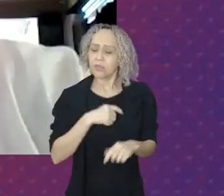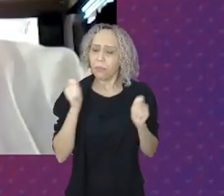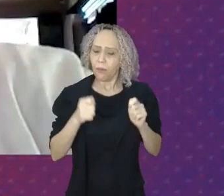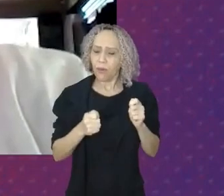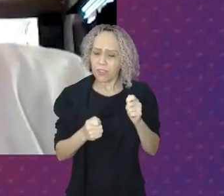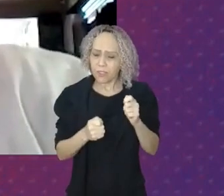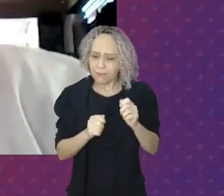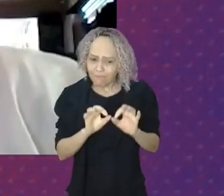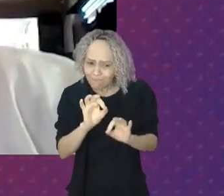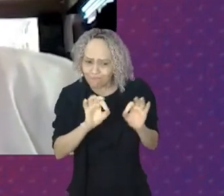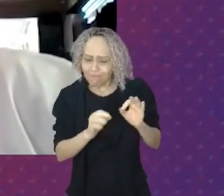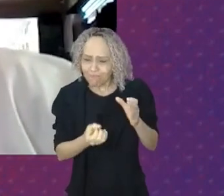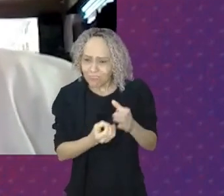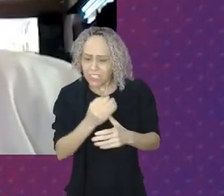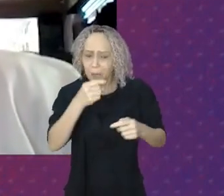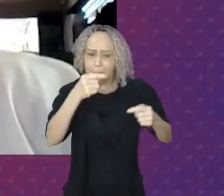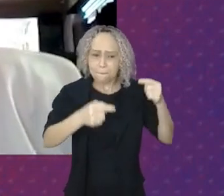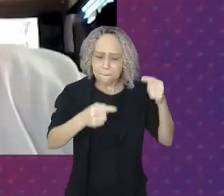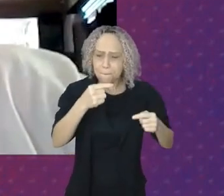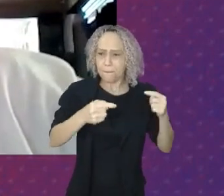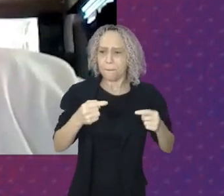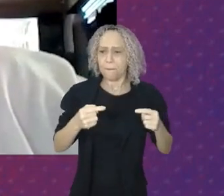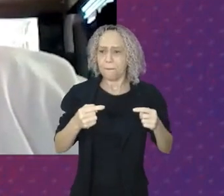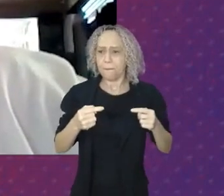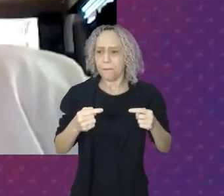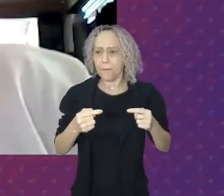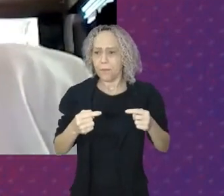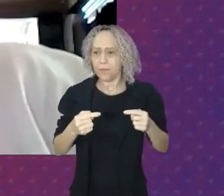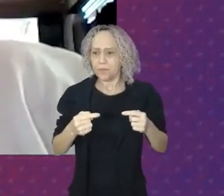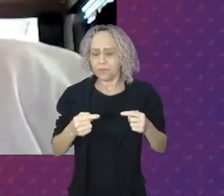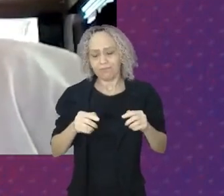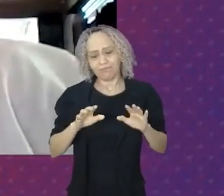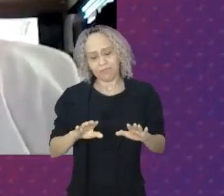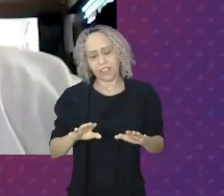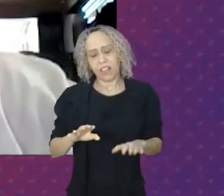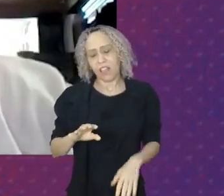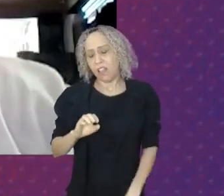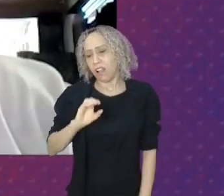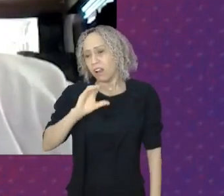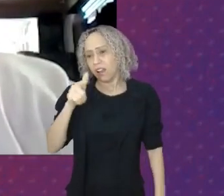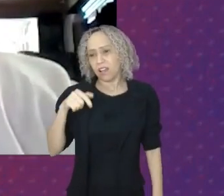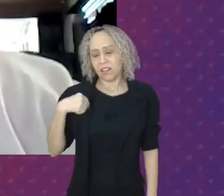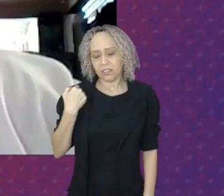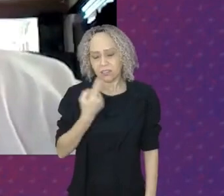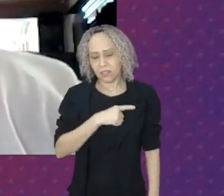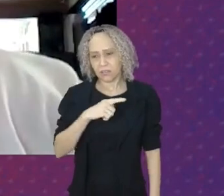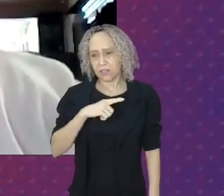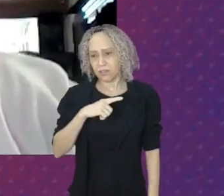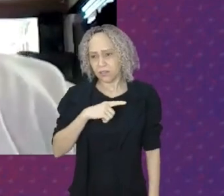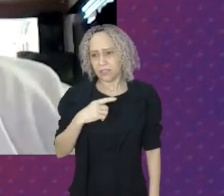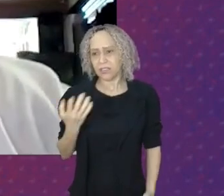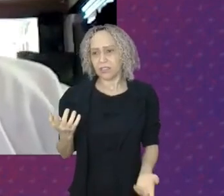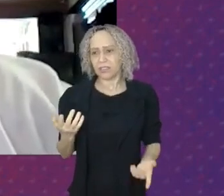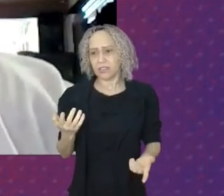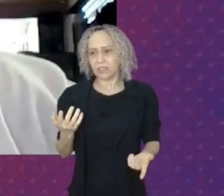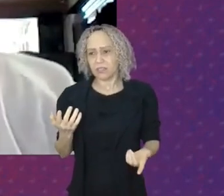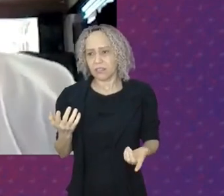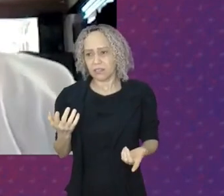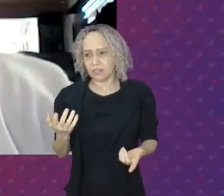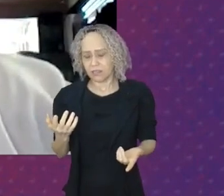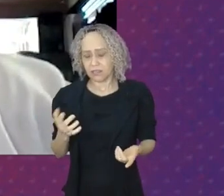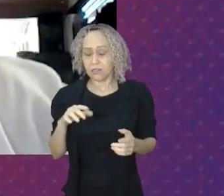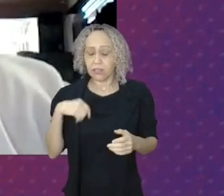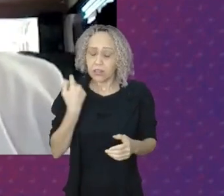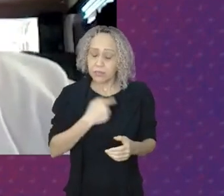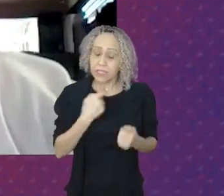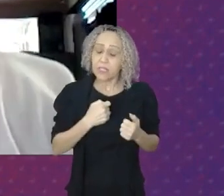que dialoguem com essa população. Lógico que nós vamos depender muito do olhar